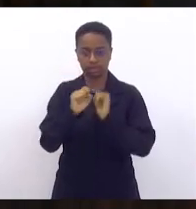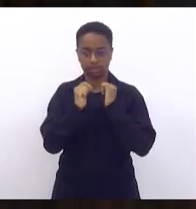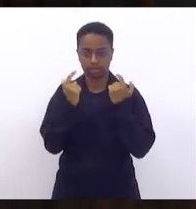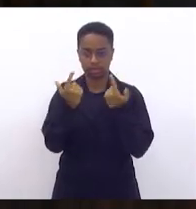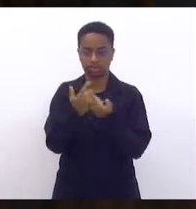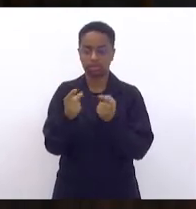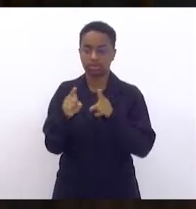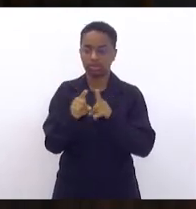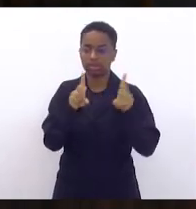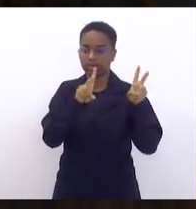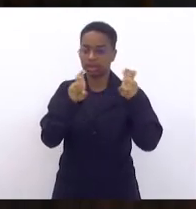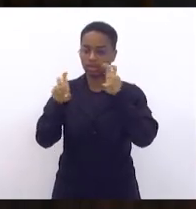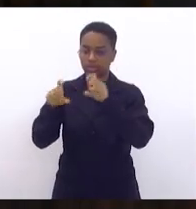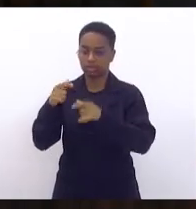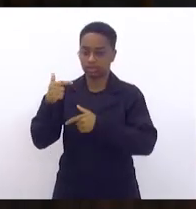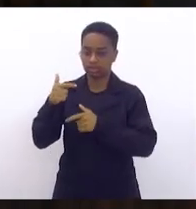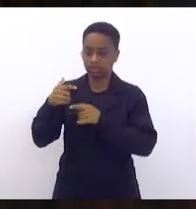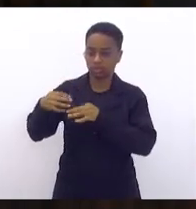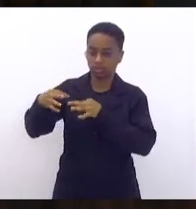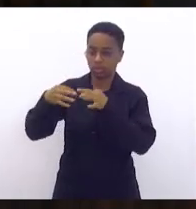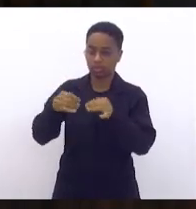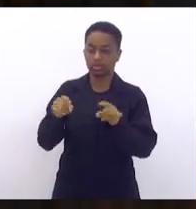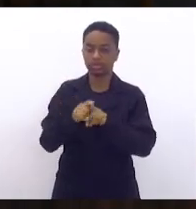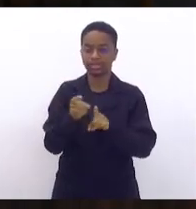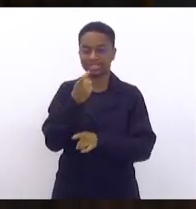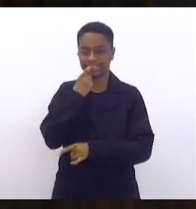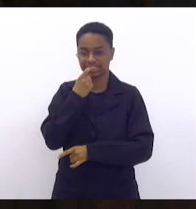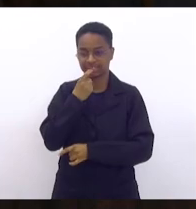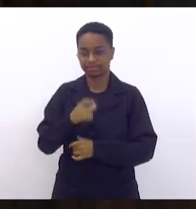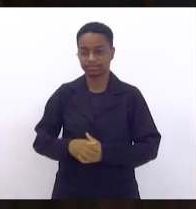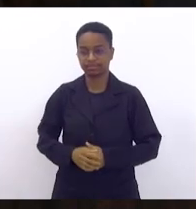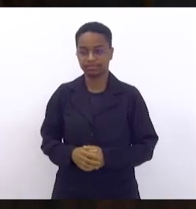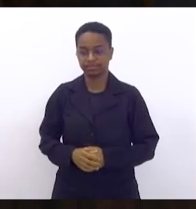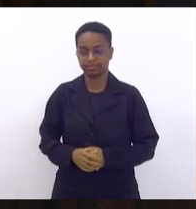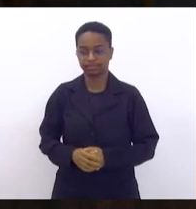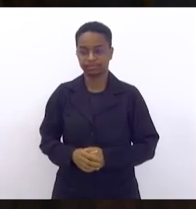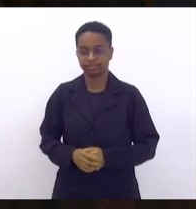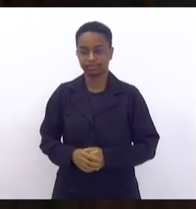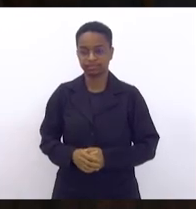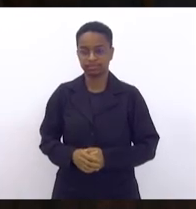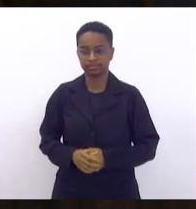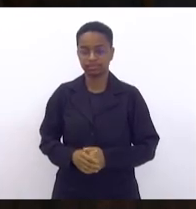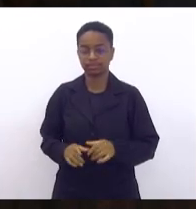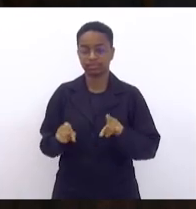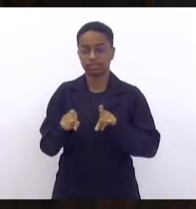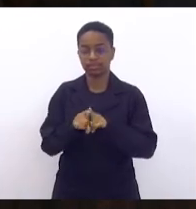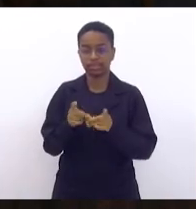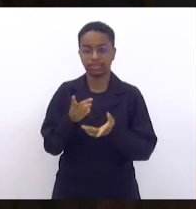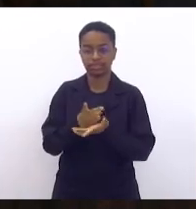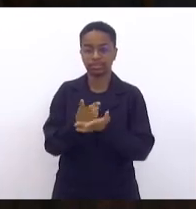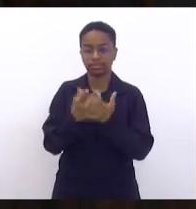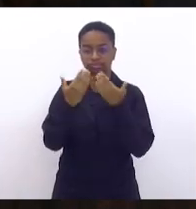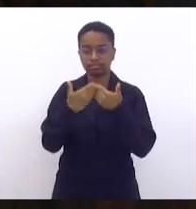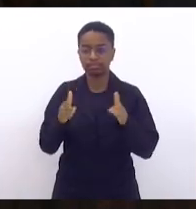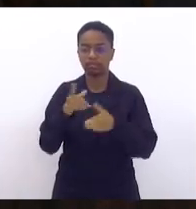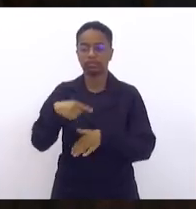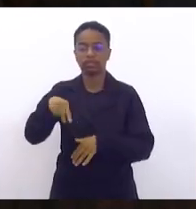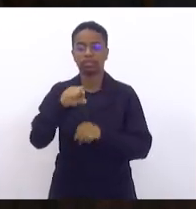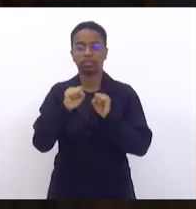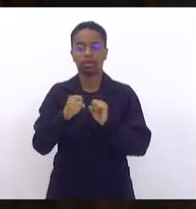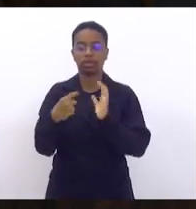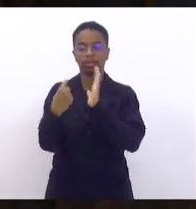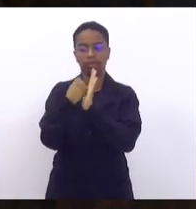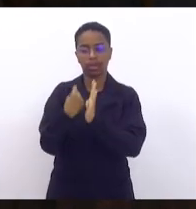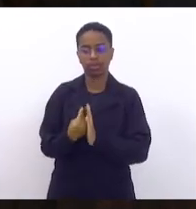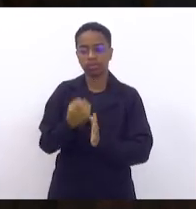com todas as temáticas Inclusive a do Plástico e aberto sempre a que vocês possam mandar perguntas